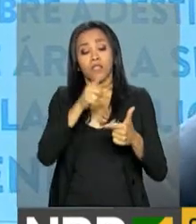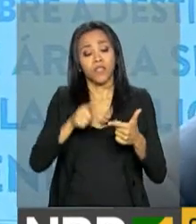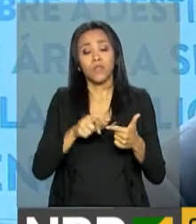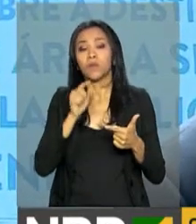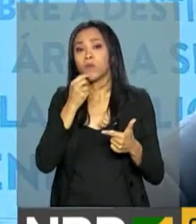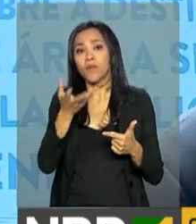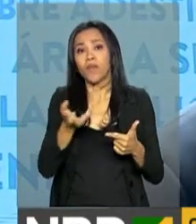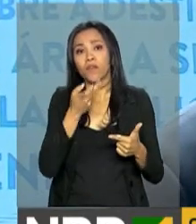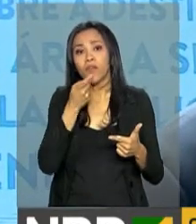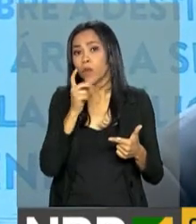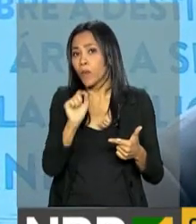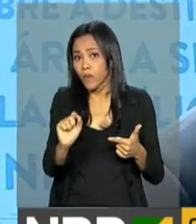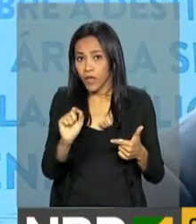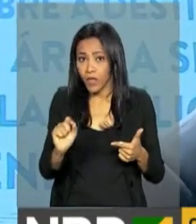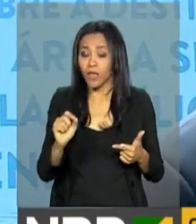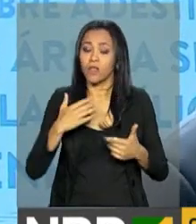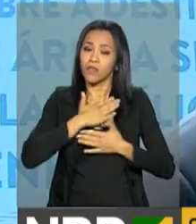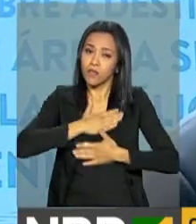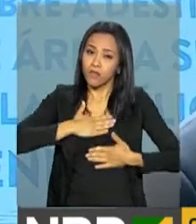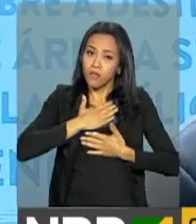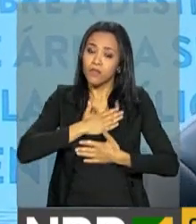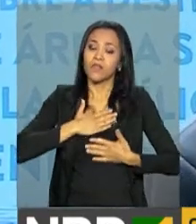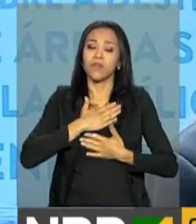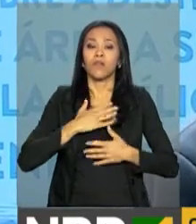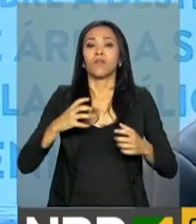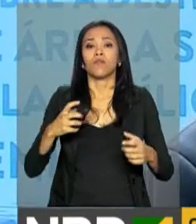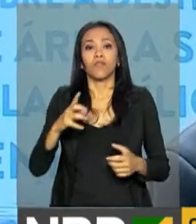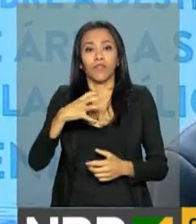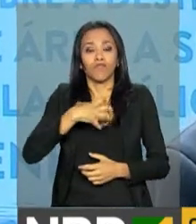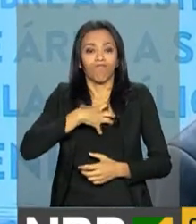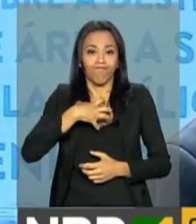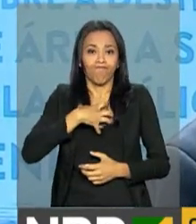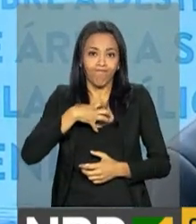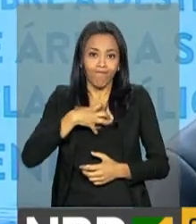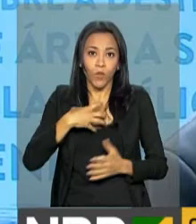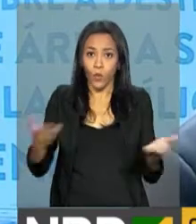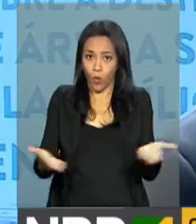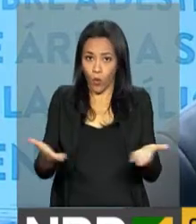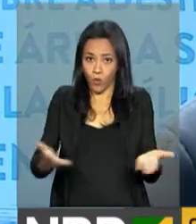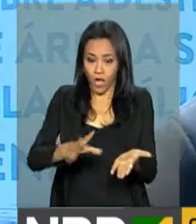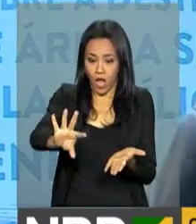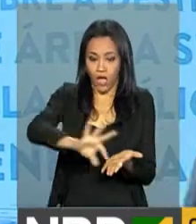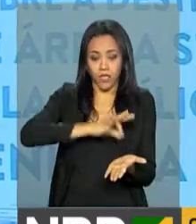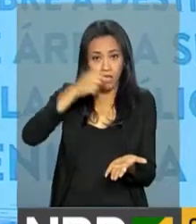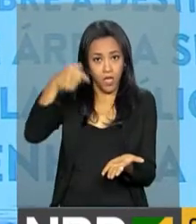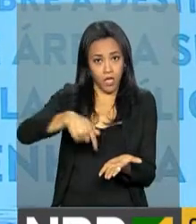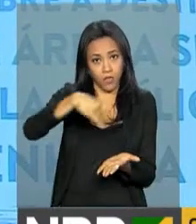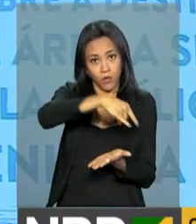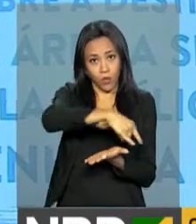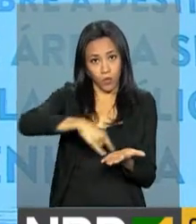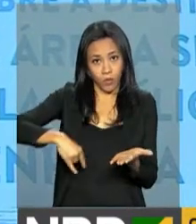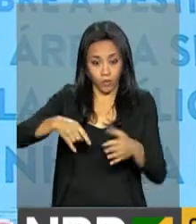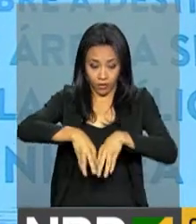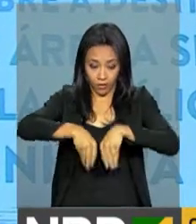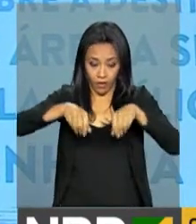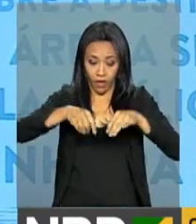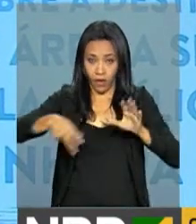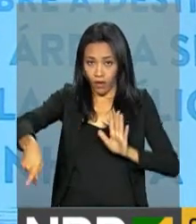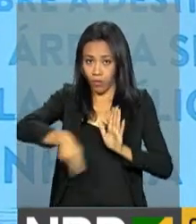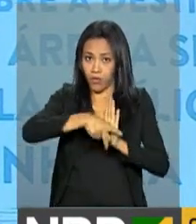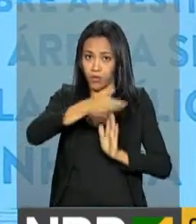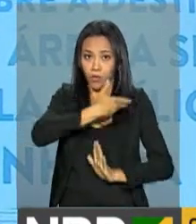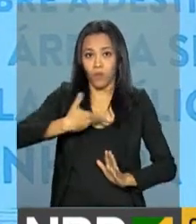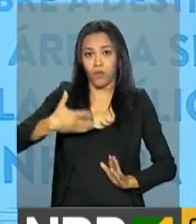quero fazer é dá satisfação que tive e de poder hoje assinar esse documento transferindo iniciando a